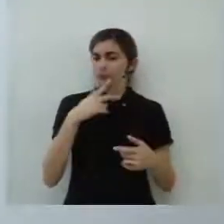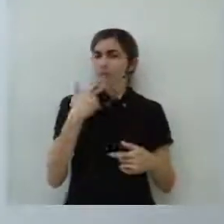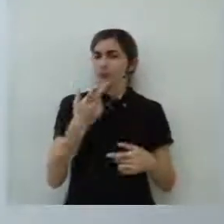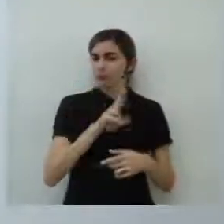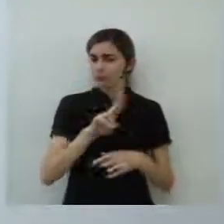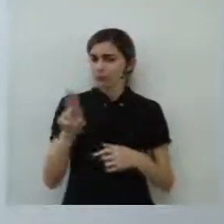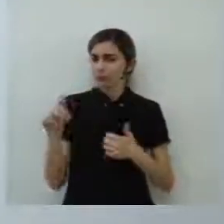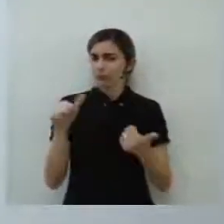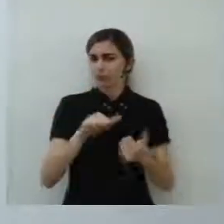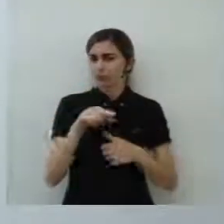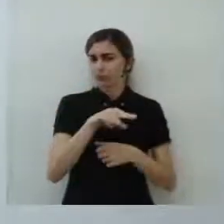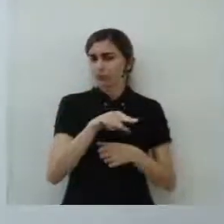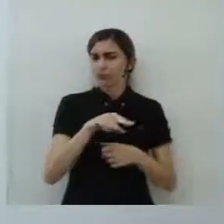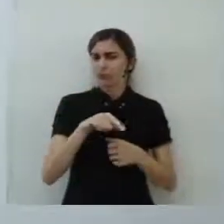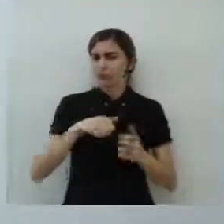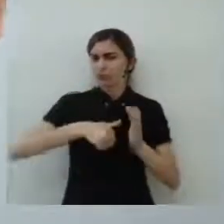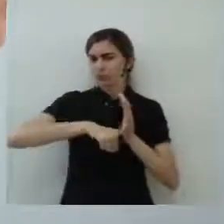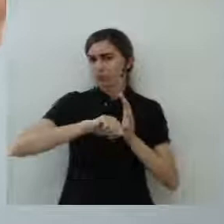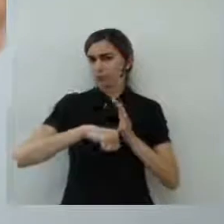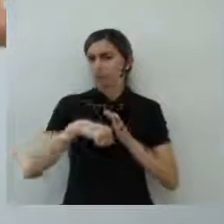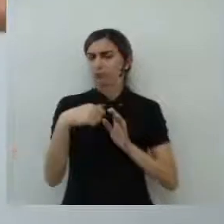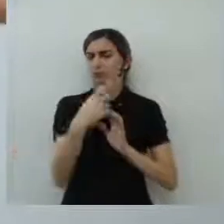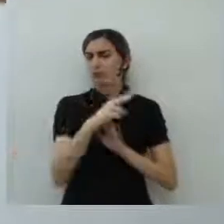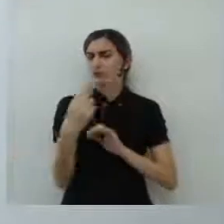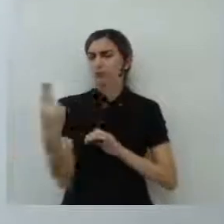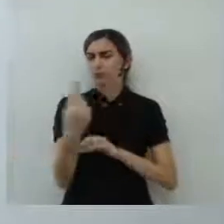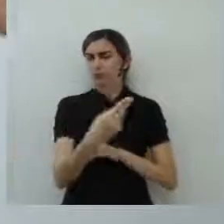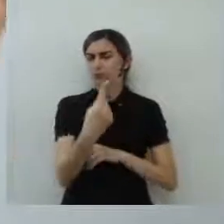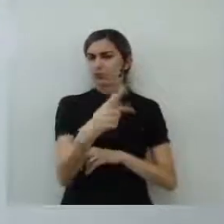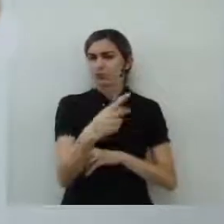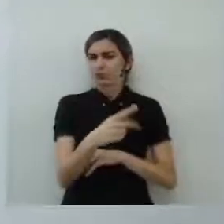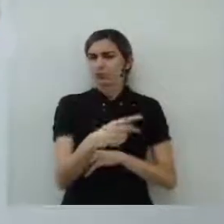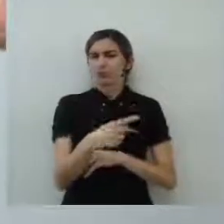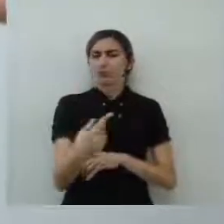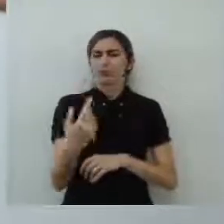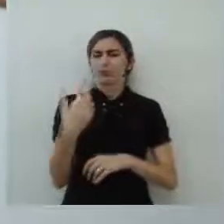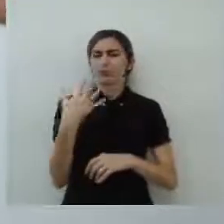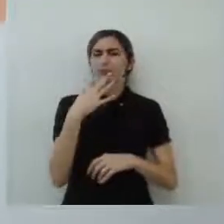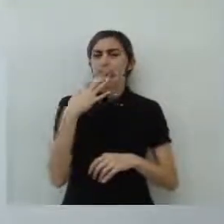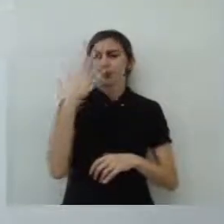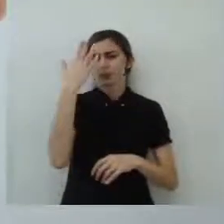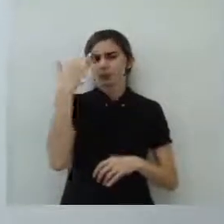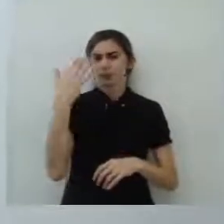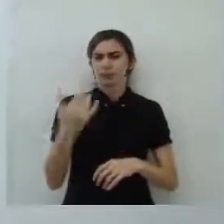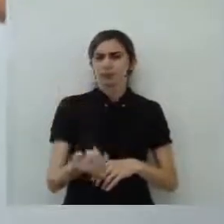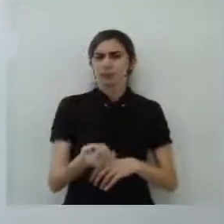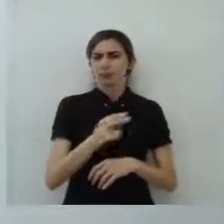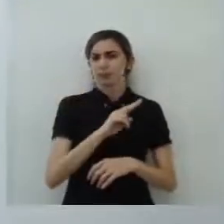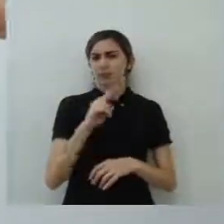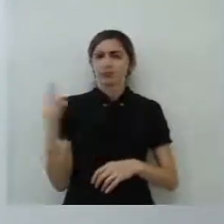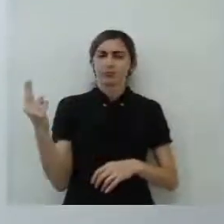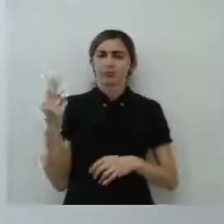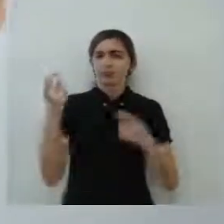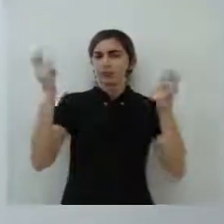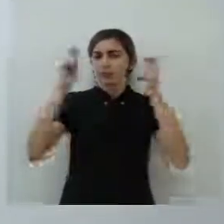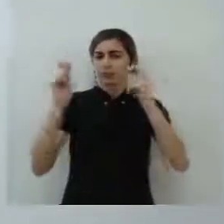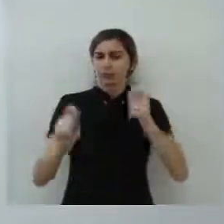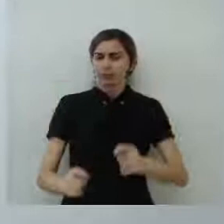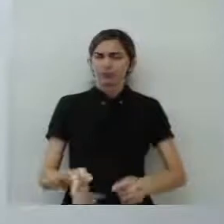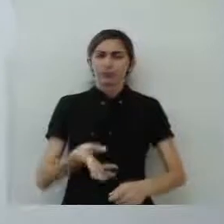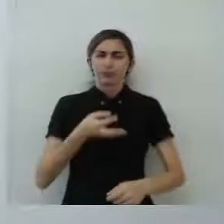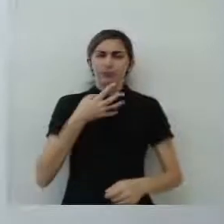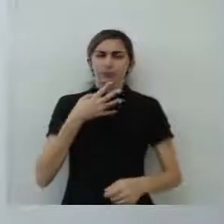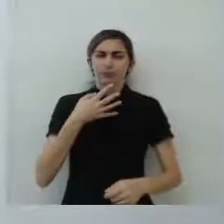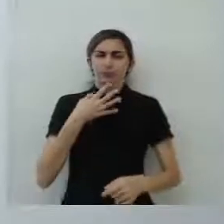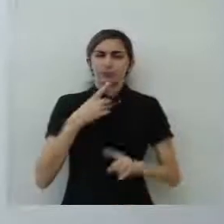nome de batismo dele por enquanto. Ele tem um nome pelo qual ficou notabilizado, ele é famoso, tem um nome artístico muito